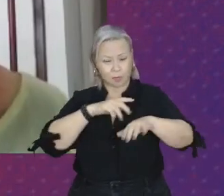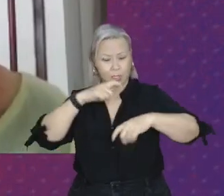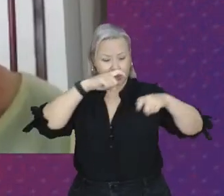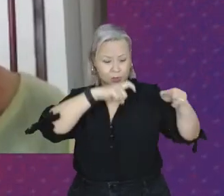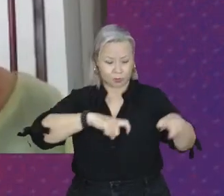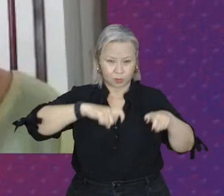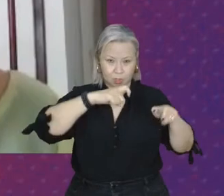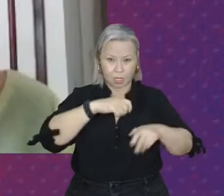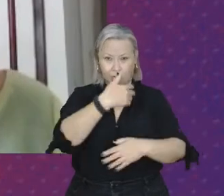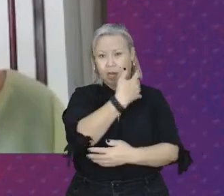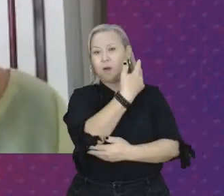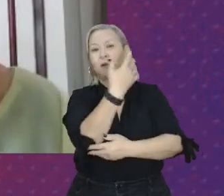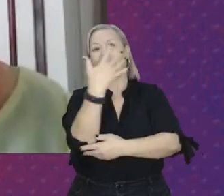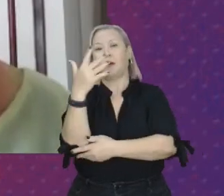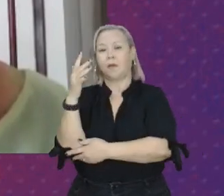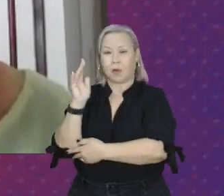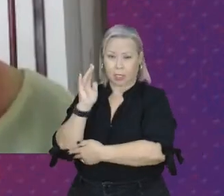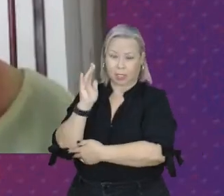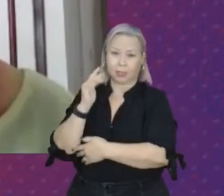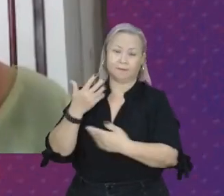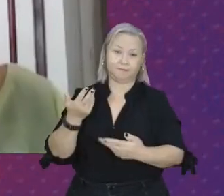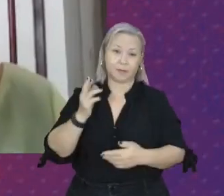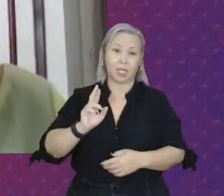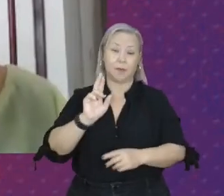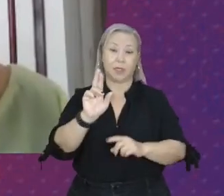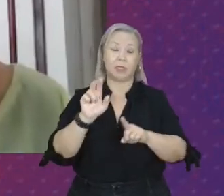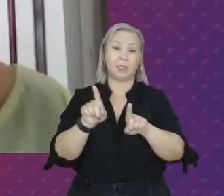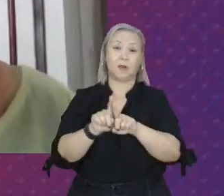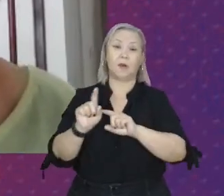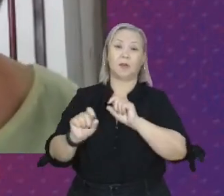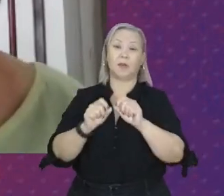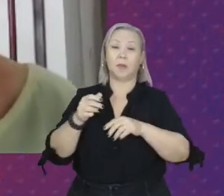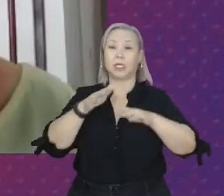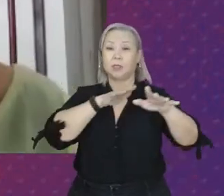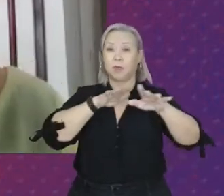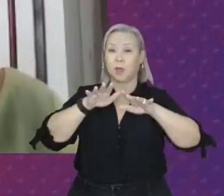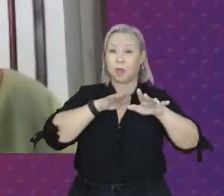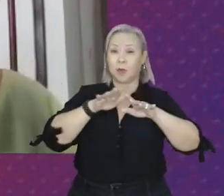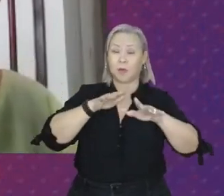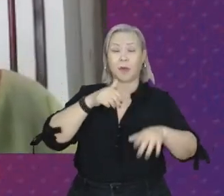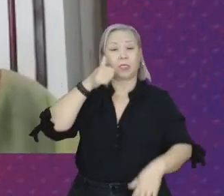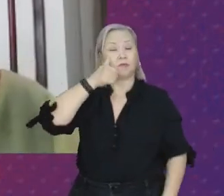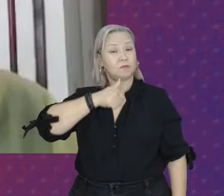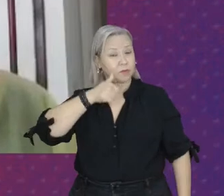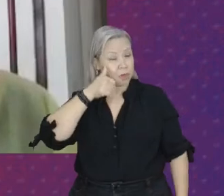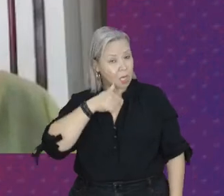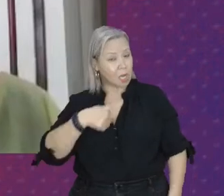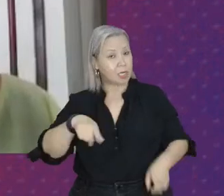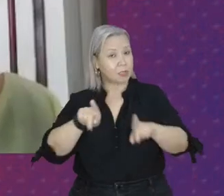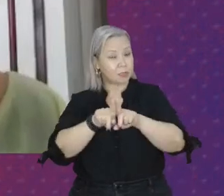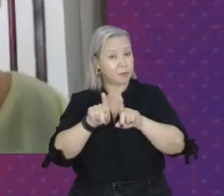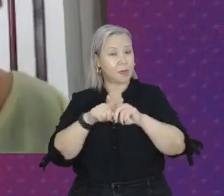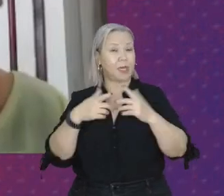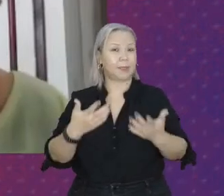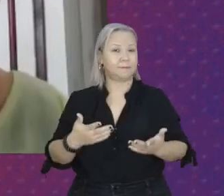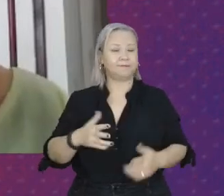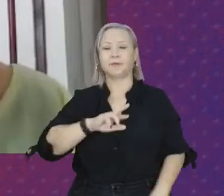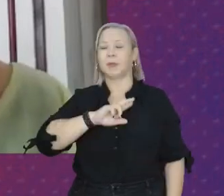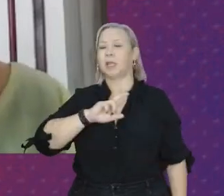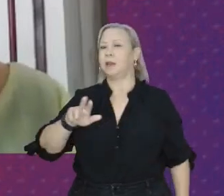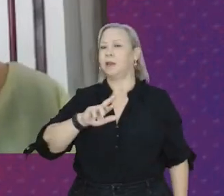da floresta, a representação também de movimento de mulheres, e não